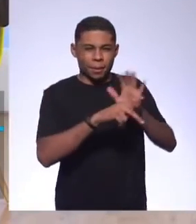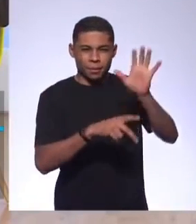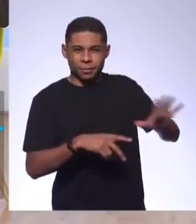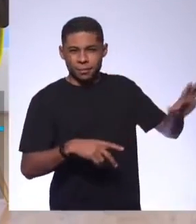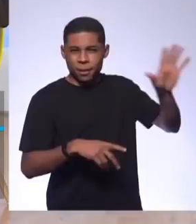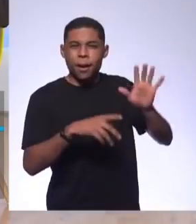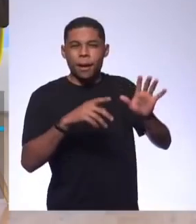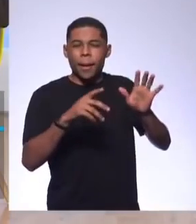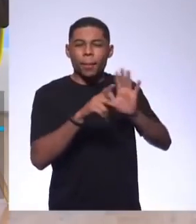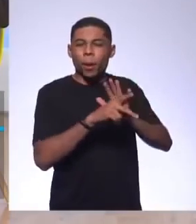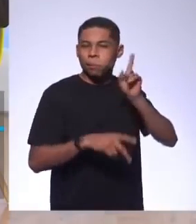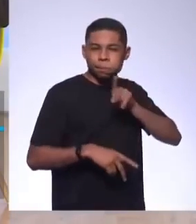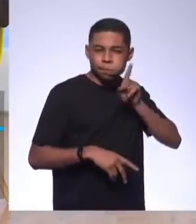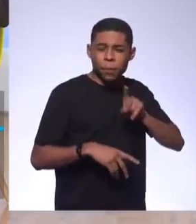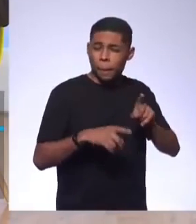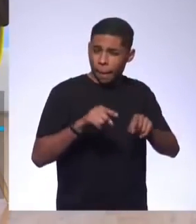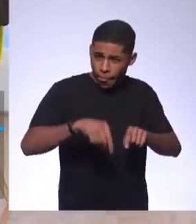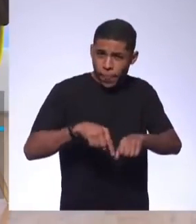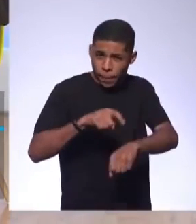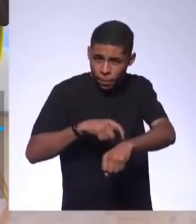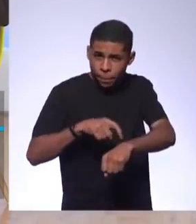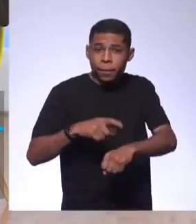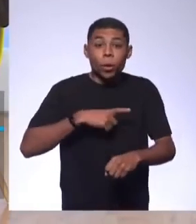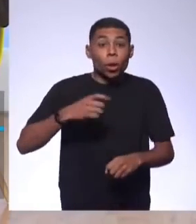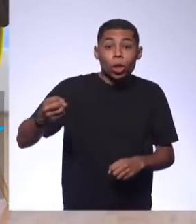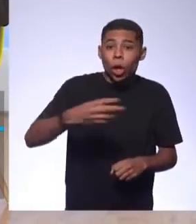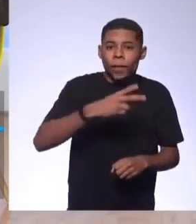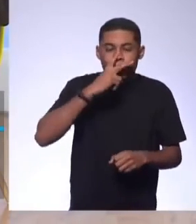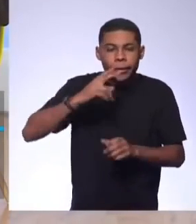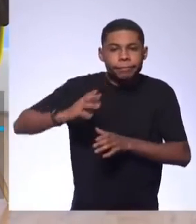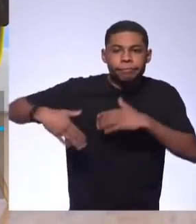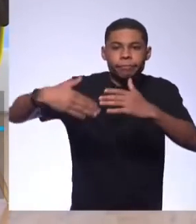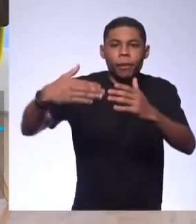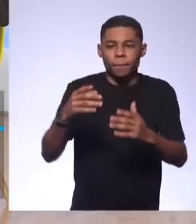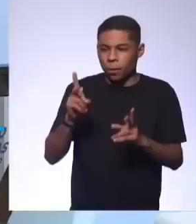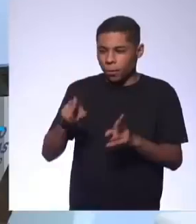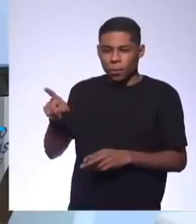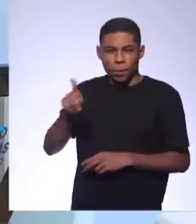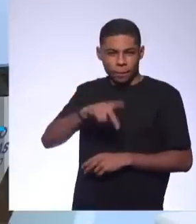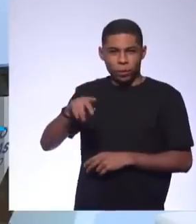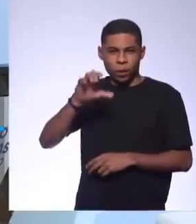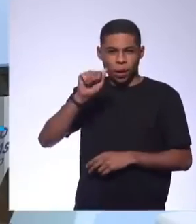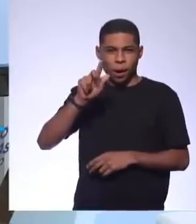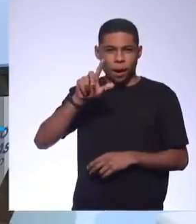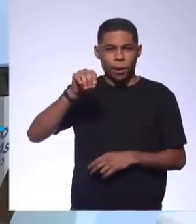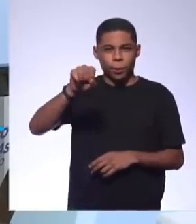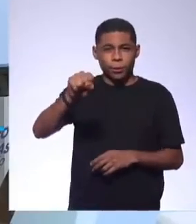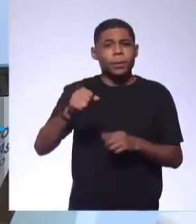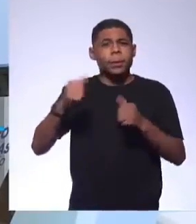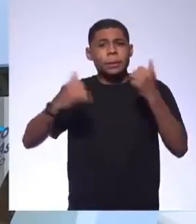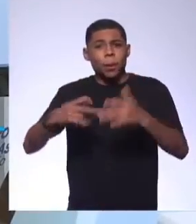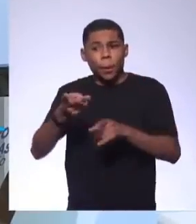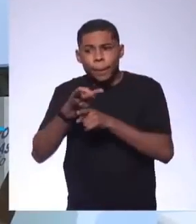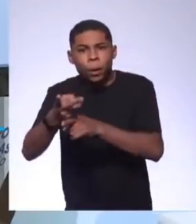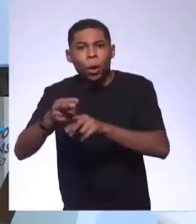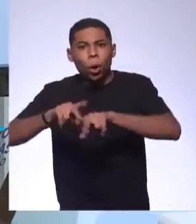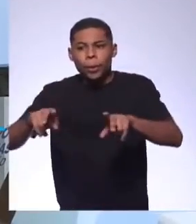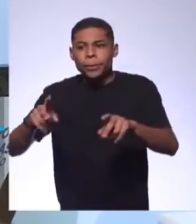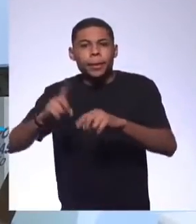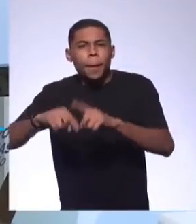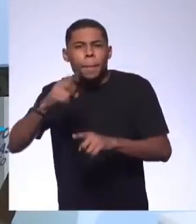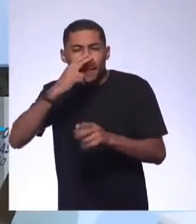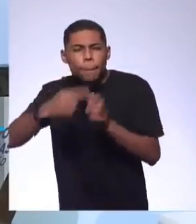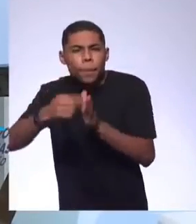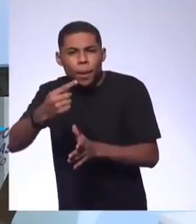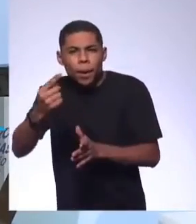americano, e nesse momento uma nova corrida, como o professor Carlos pontuou, em busca das matérias-primas e também de